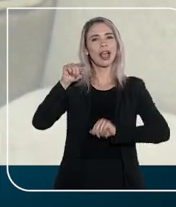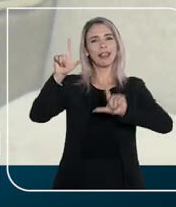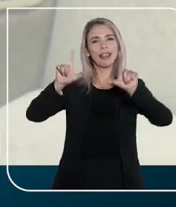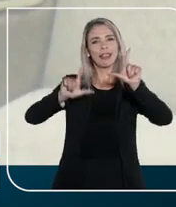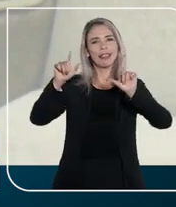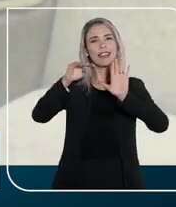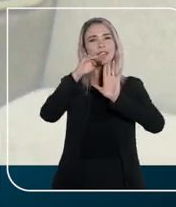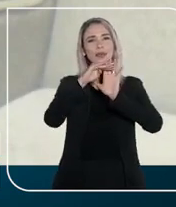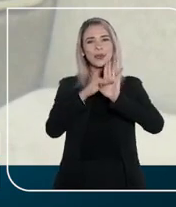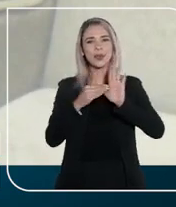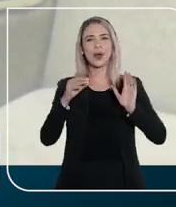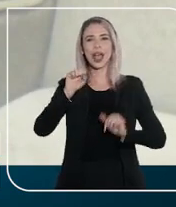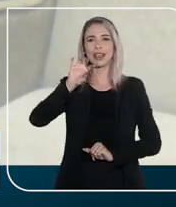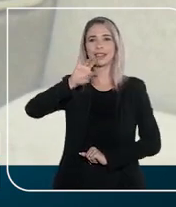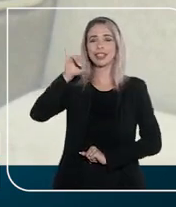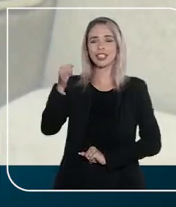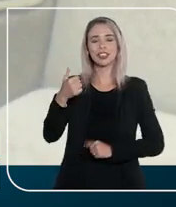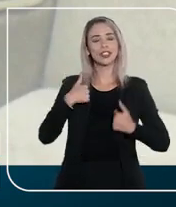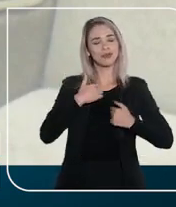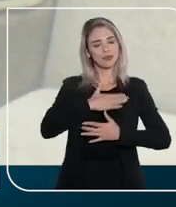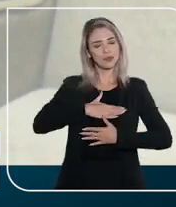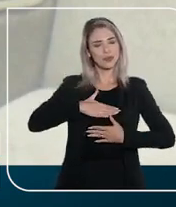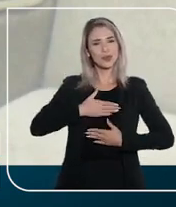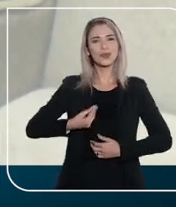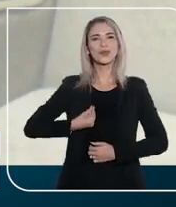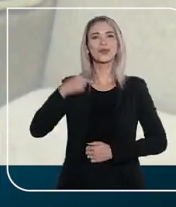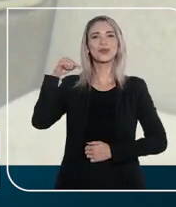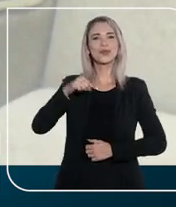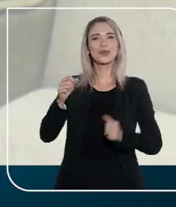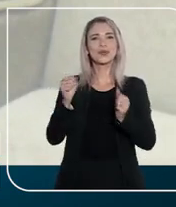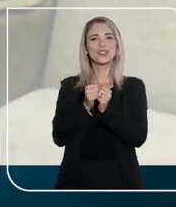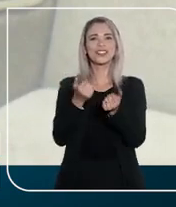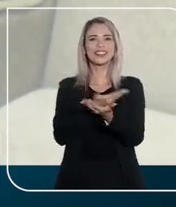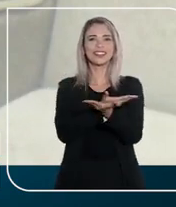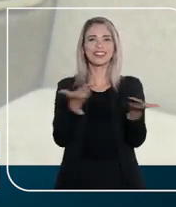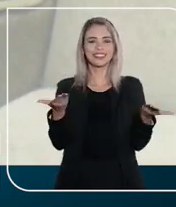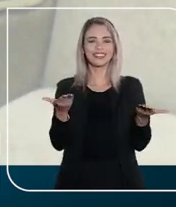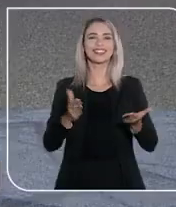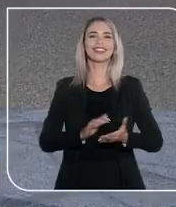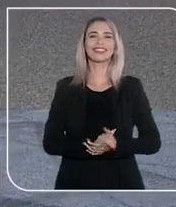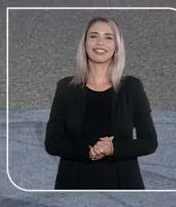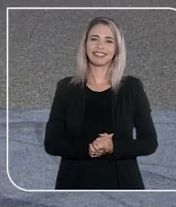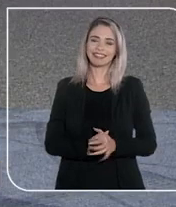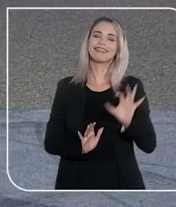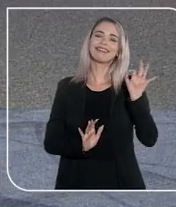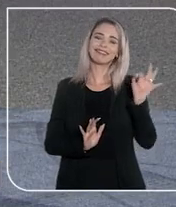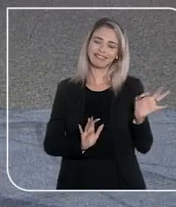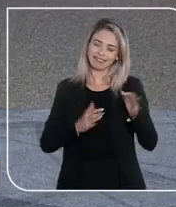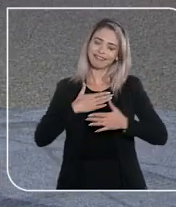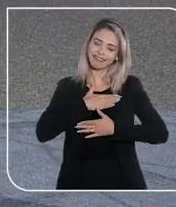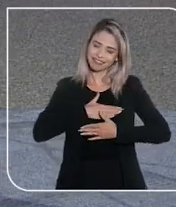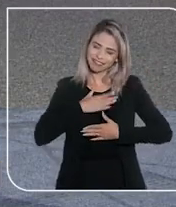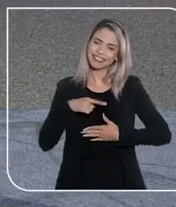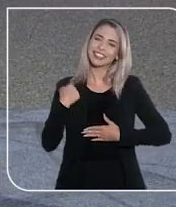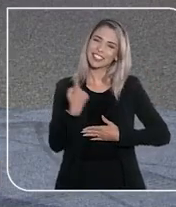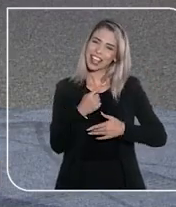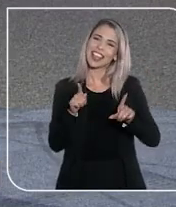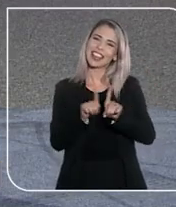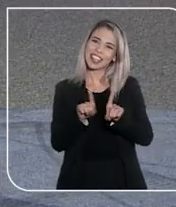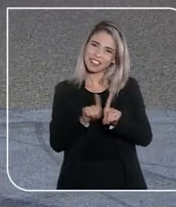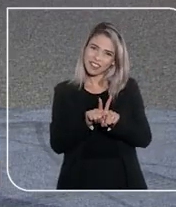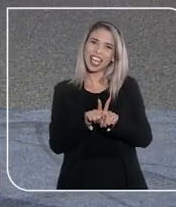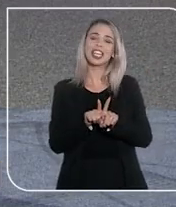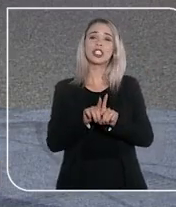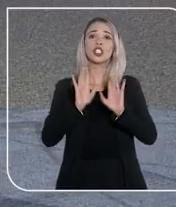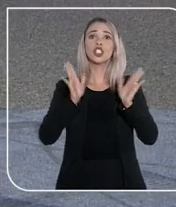do STJ, e dizer da minha satisfação estar aqui com vocês neste dia. Com certeza, a satisfação é toda nossa, viu, doutor Fábio?